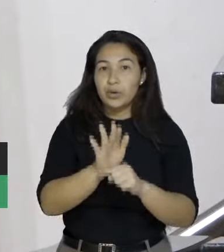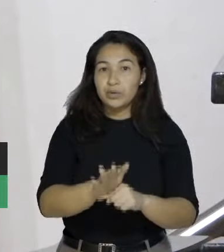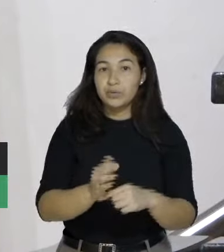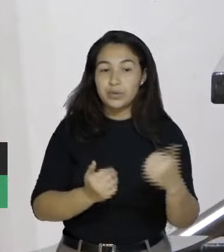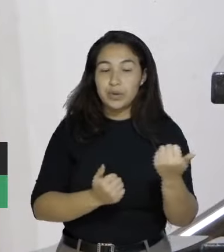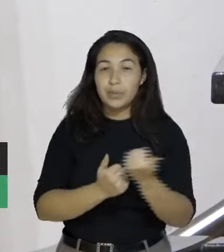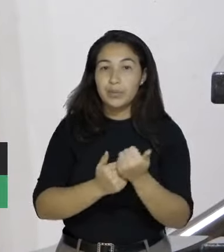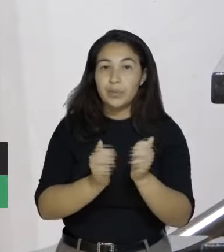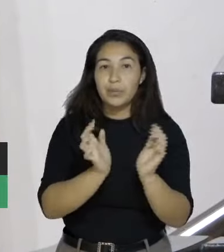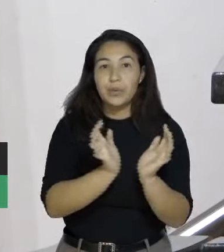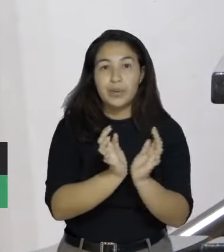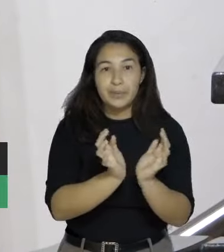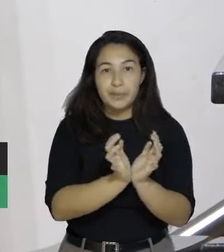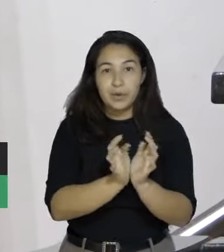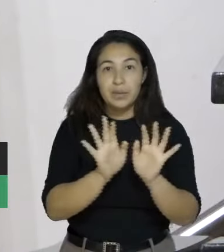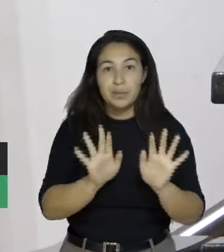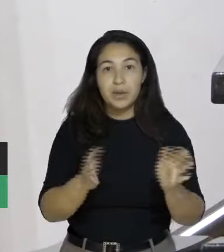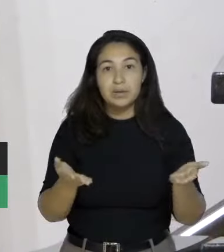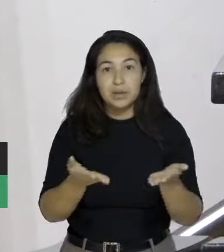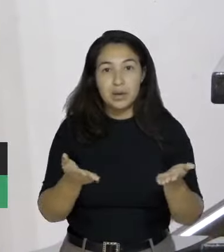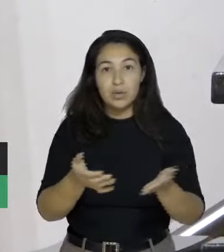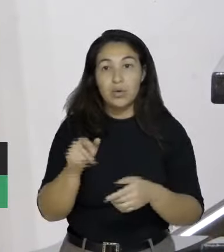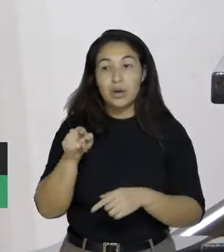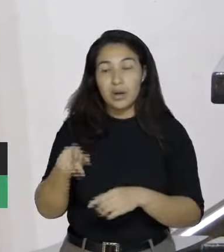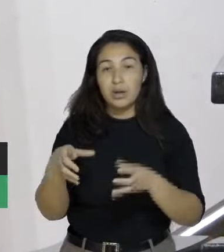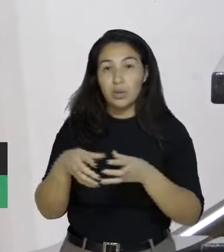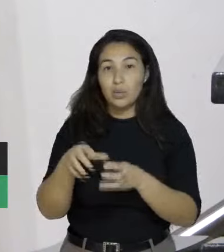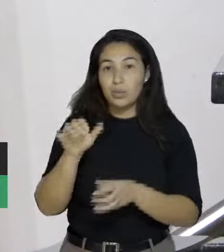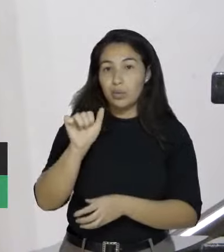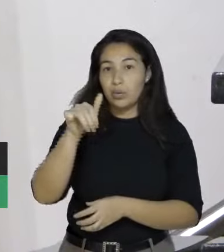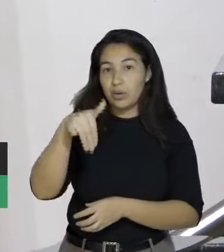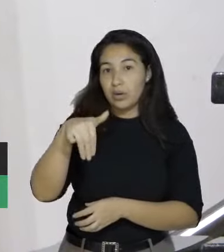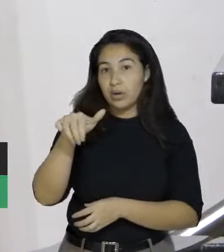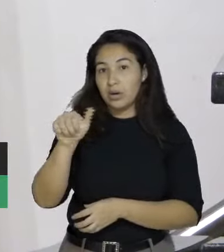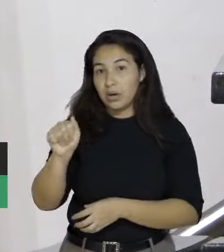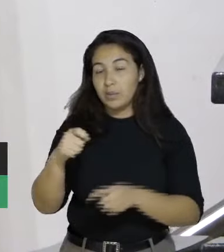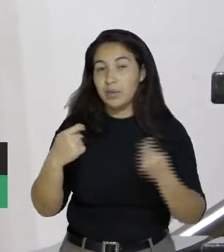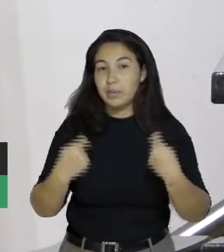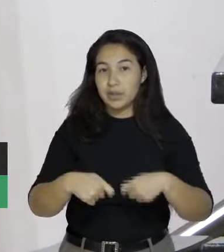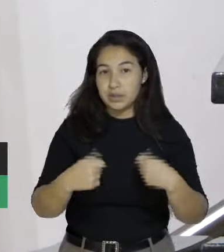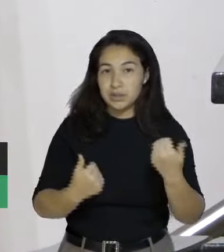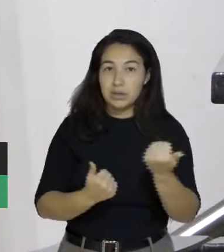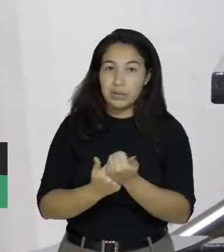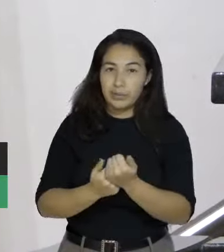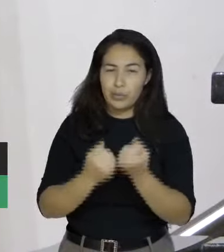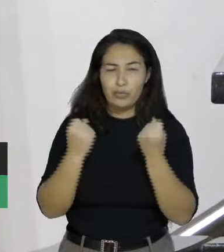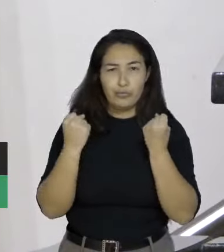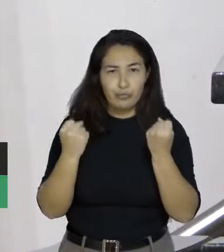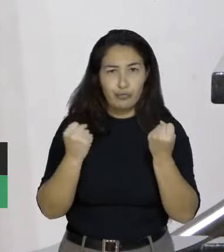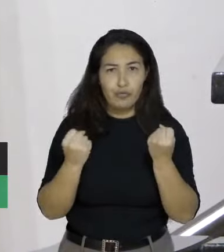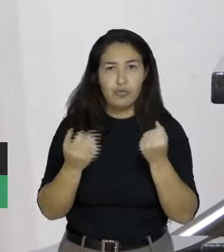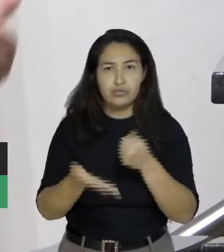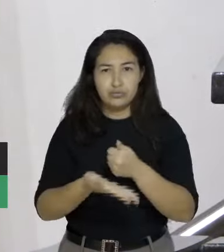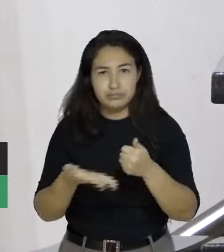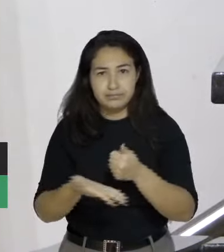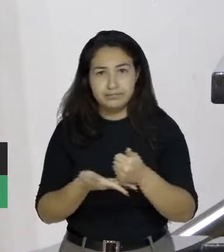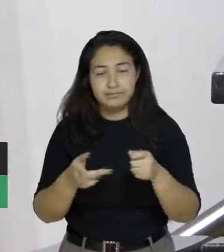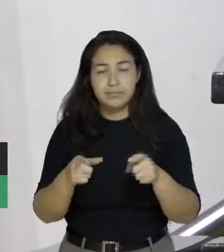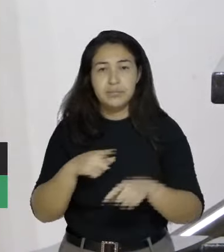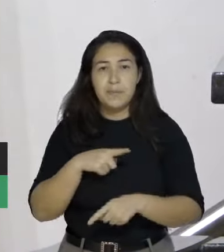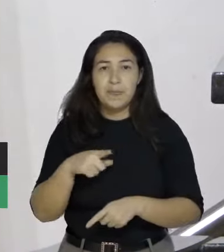Catarina mas agora eu acho que a ama também que tem que ter um apoio mais forte um apoio consistente já existe o senso